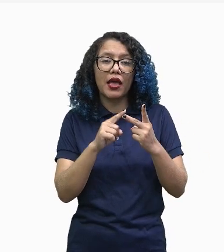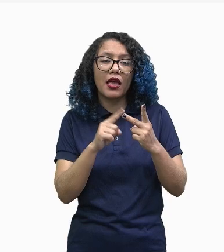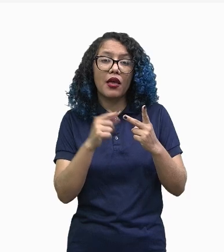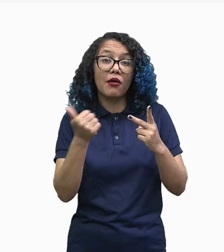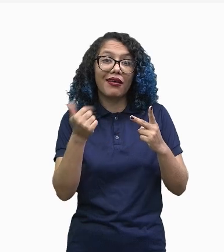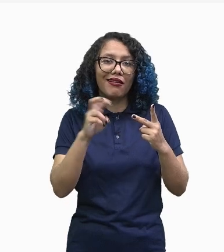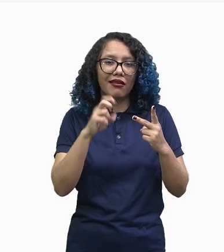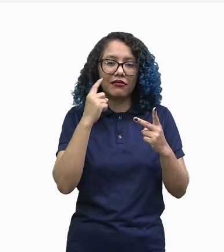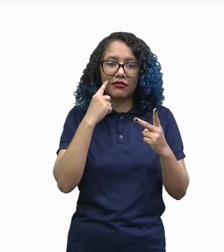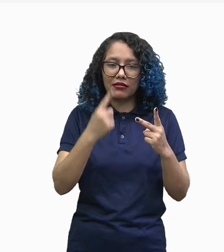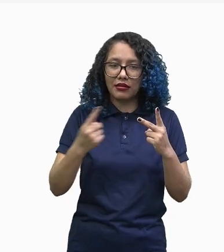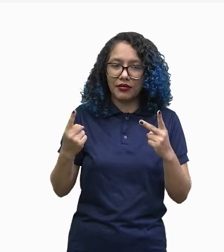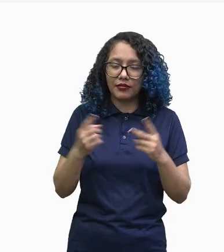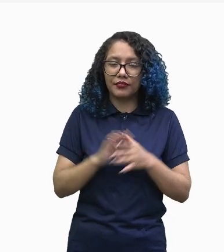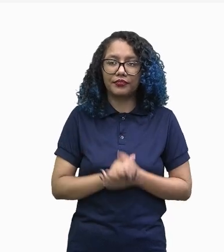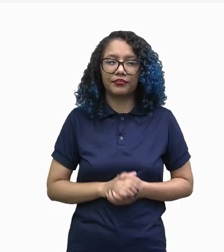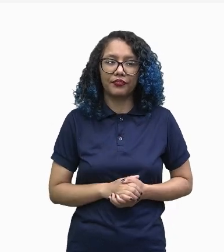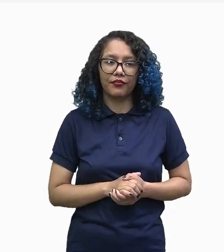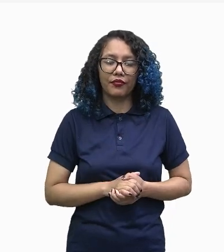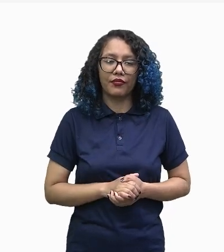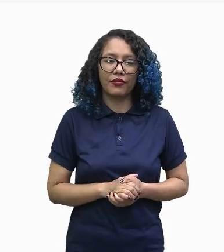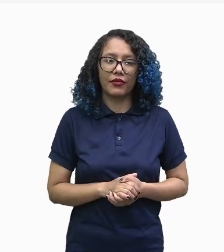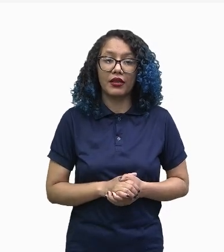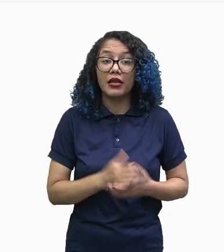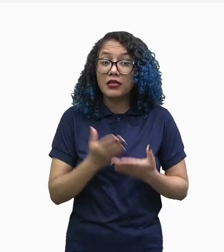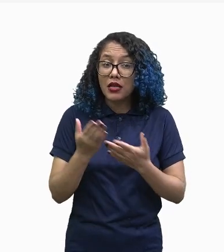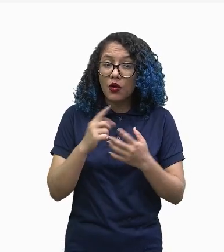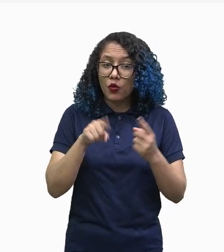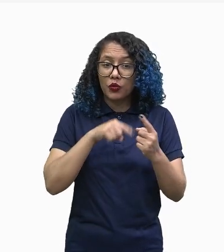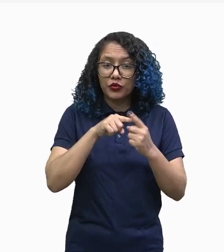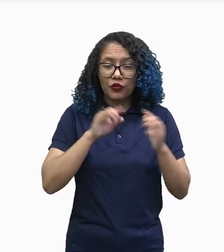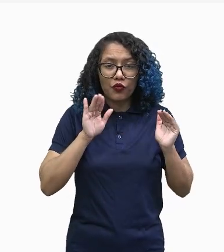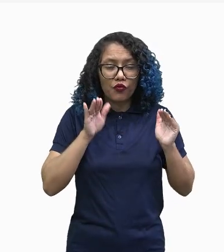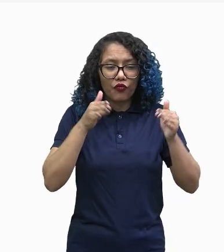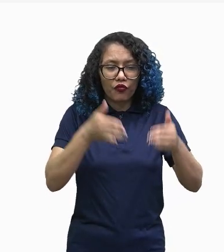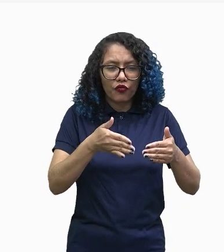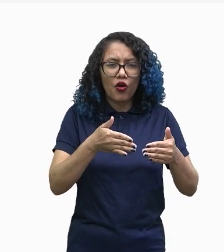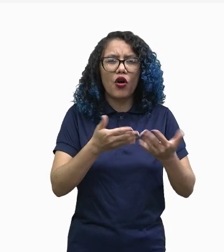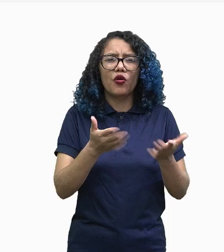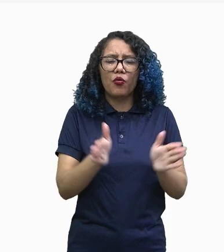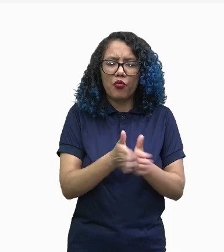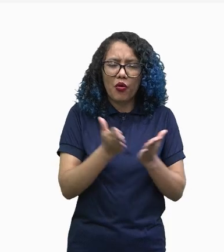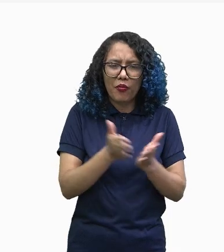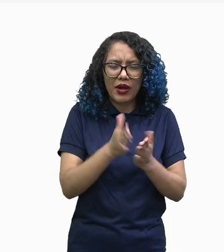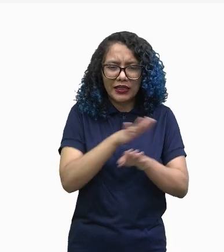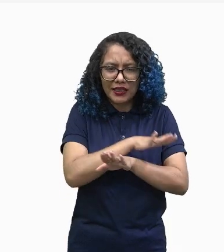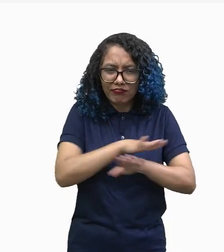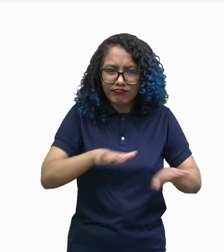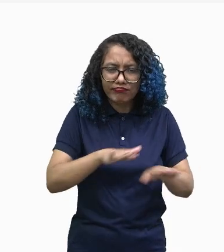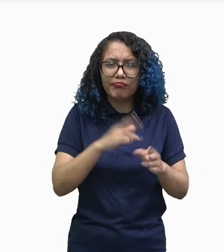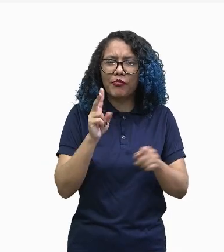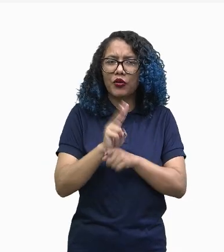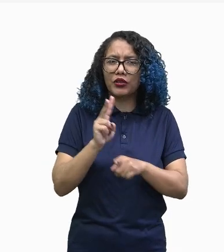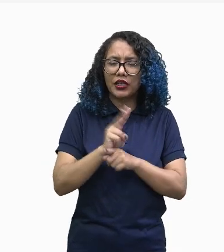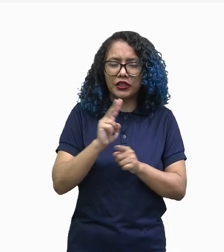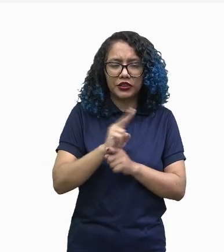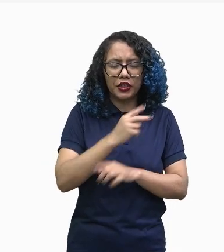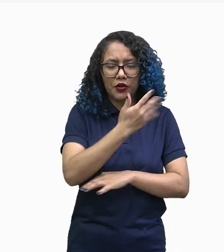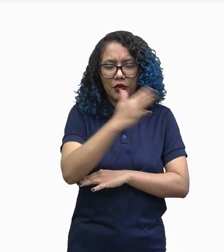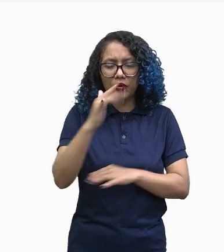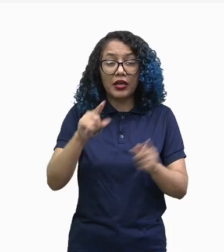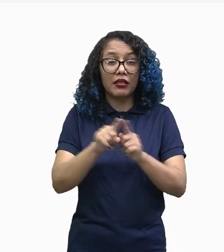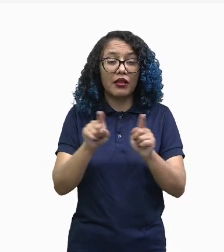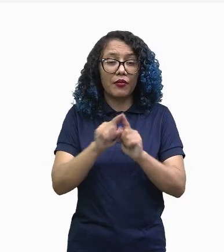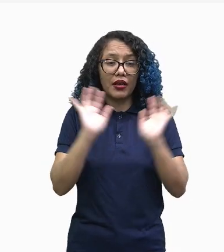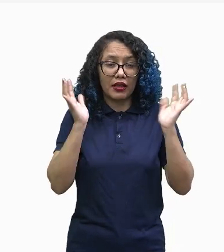de Desenvolvimento Sustentável são um apelo global à ação para acabar com a pobreza, proteger o meio ambiente e o clima,